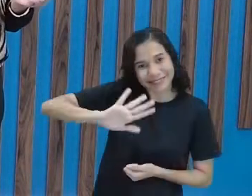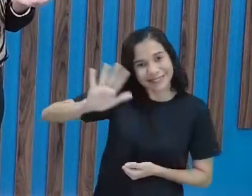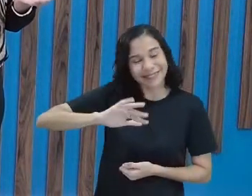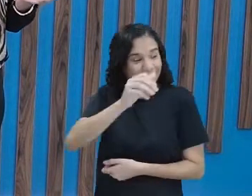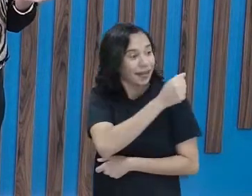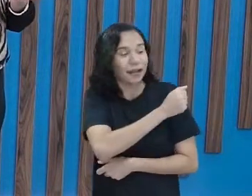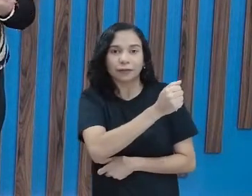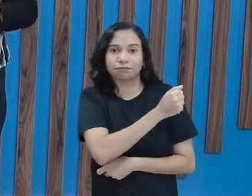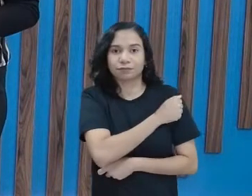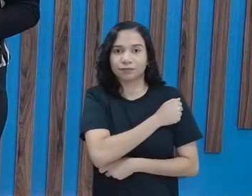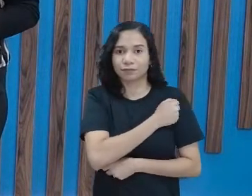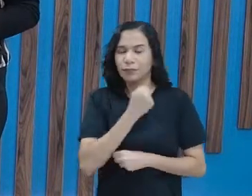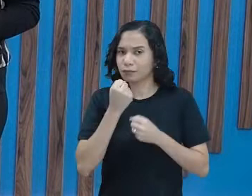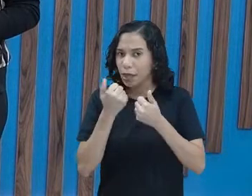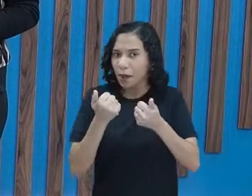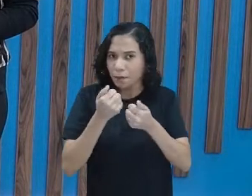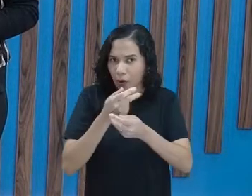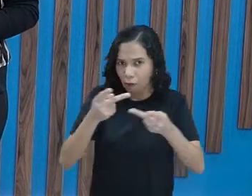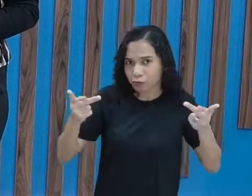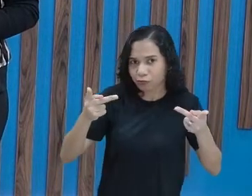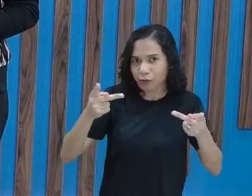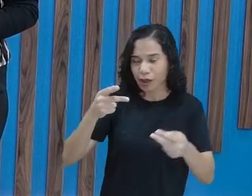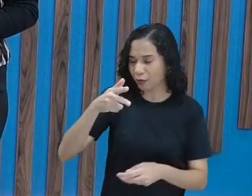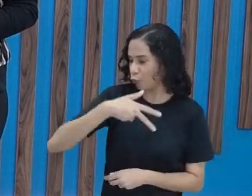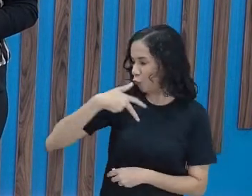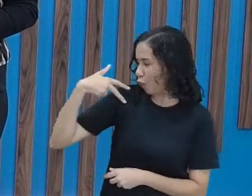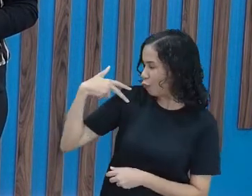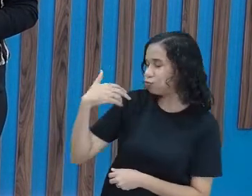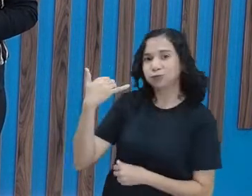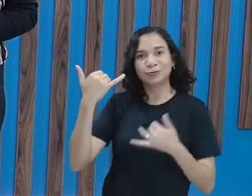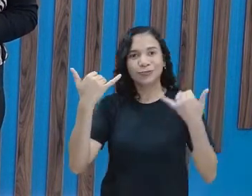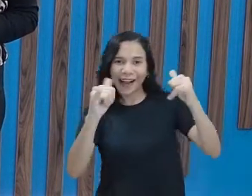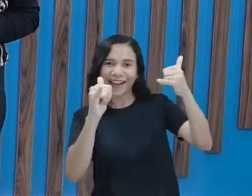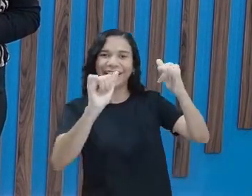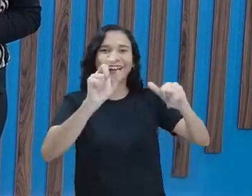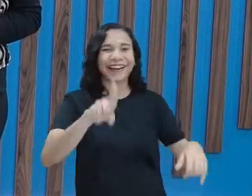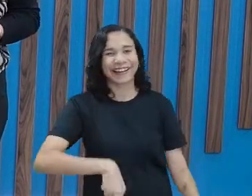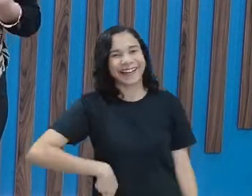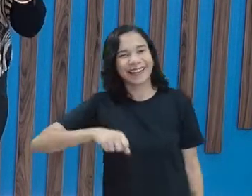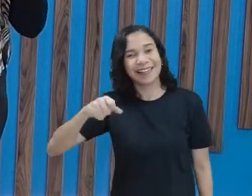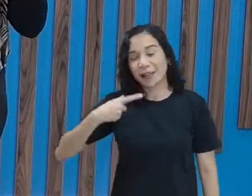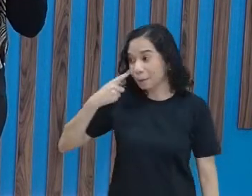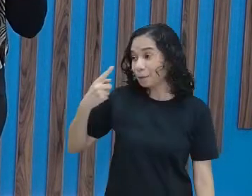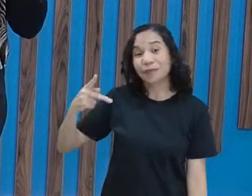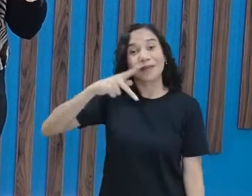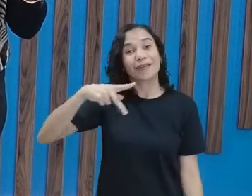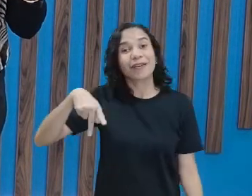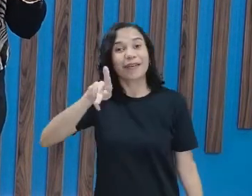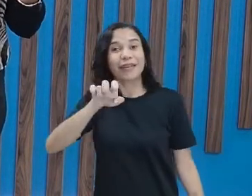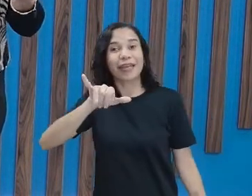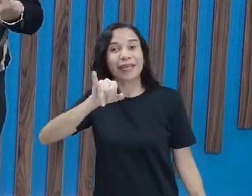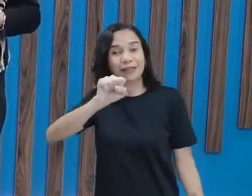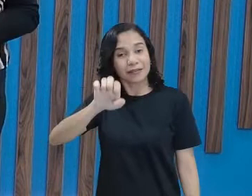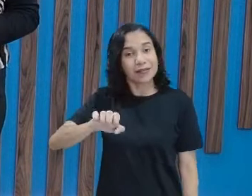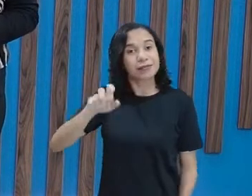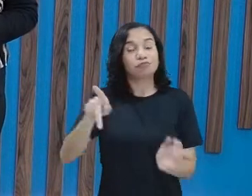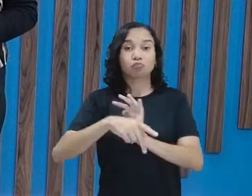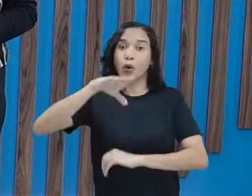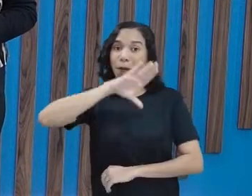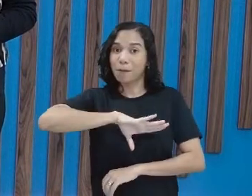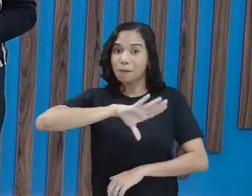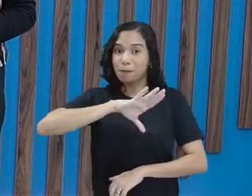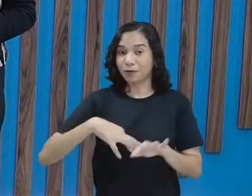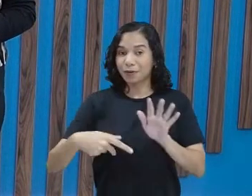Olá, estudantes! Como é que vocês estão? Tá tudo de boa na Lagoa? Tudo tranquilo como um esquilo? Sou a professora Keise Marinho, de Português